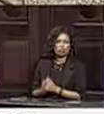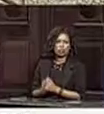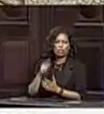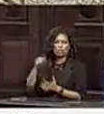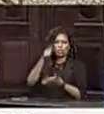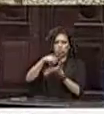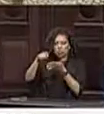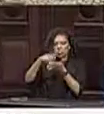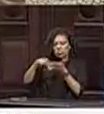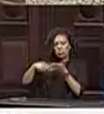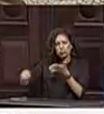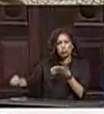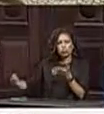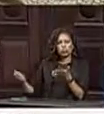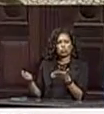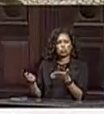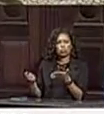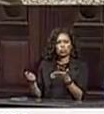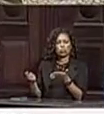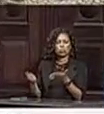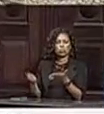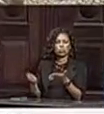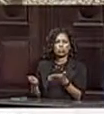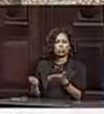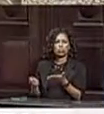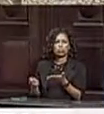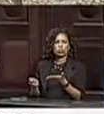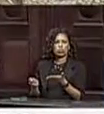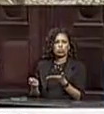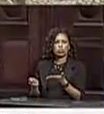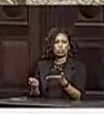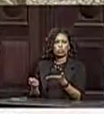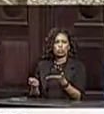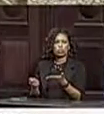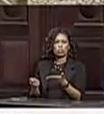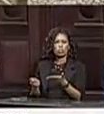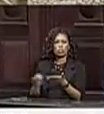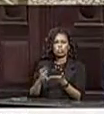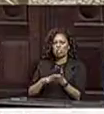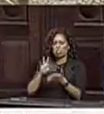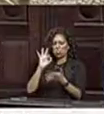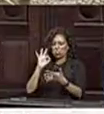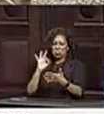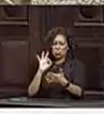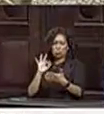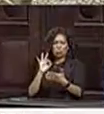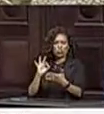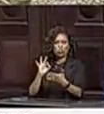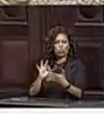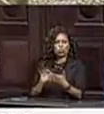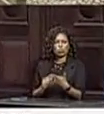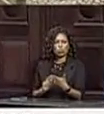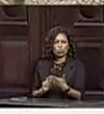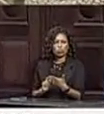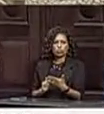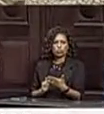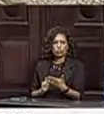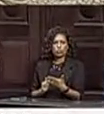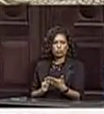escreveu num concurso de oratório e tirou o primeiro lugar, né? Quer dizer, brilhante como